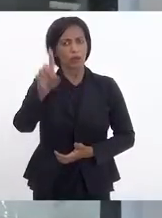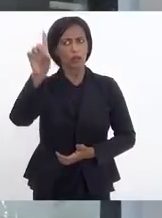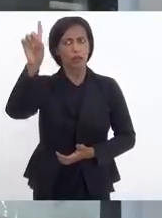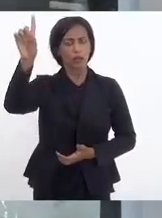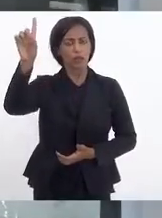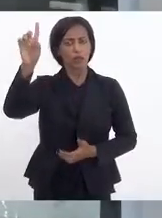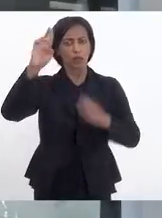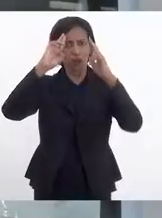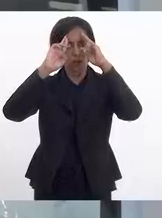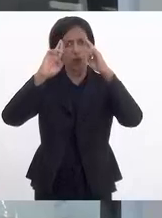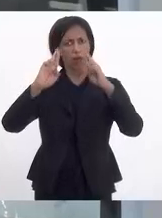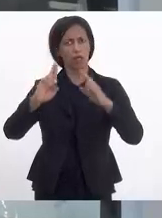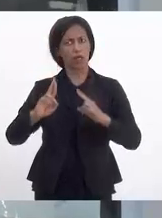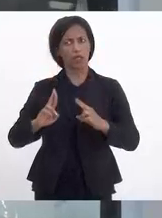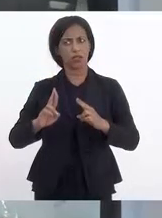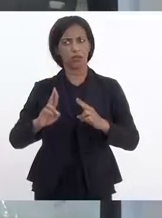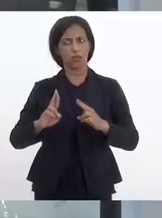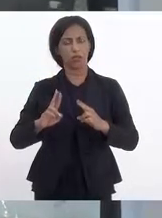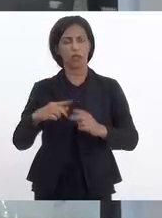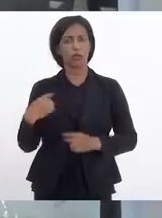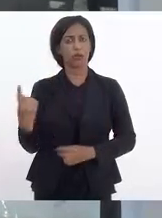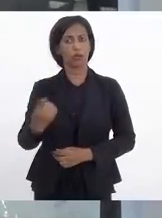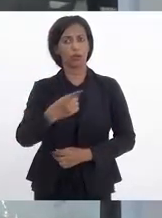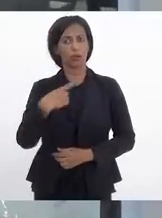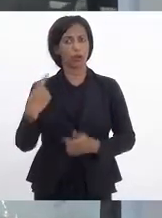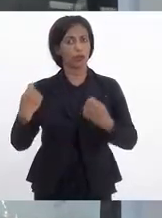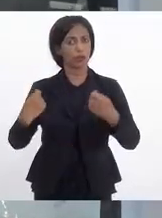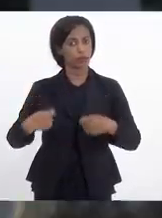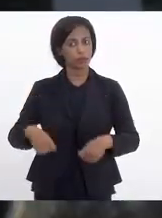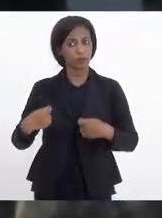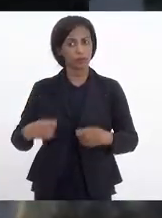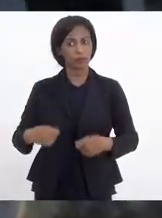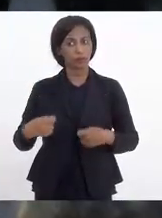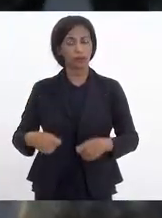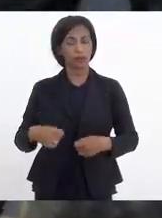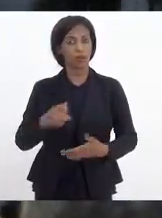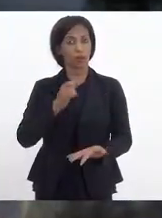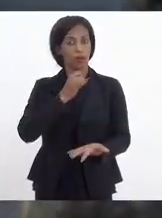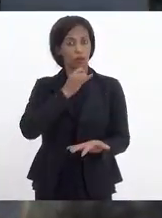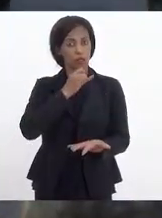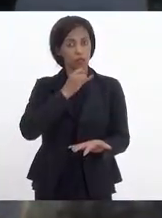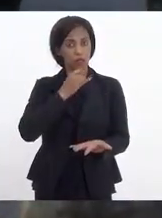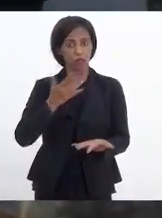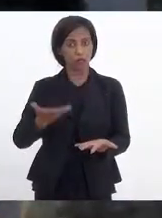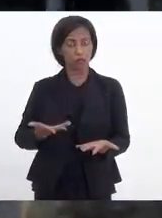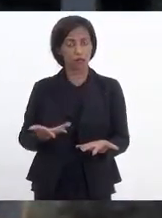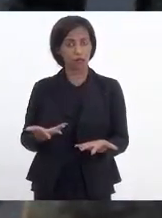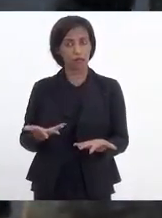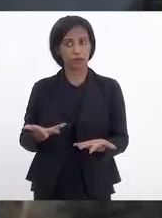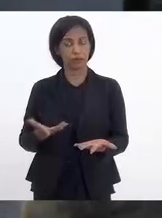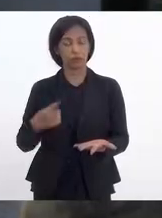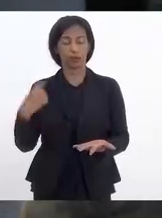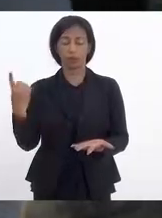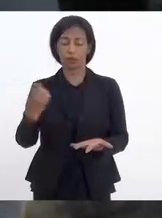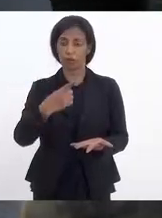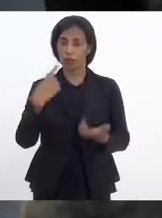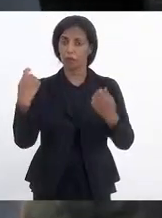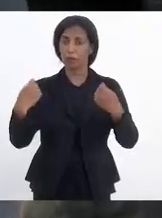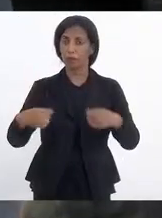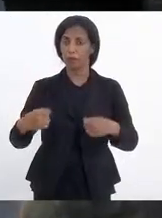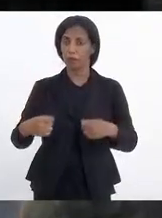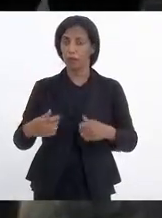o respeito nos precisamos está o exemplo nós